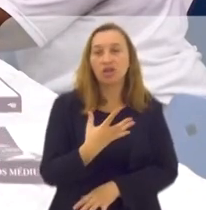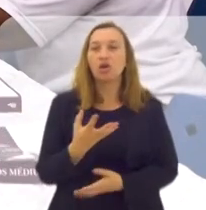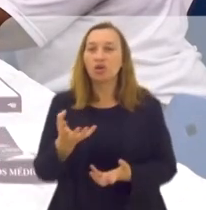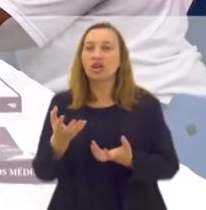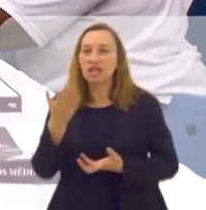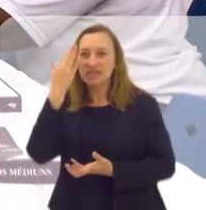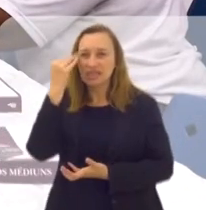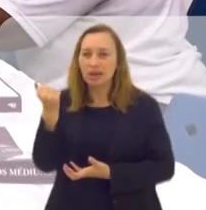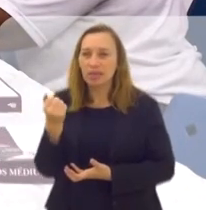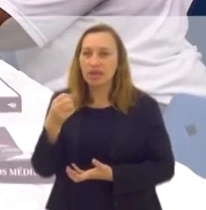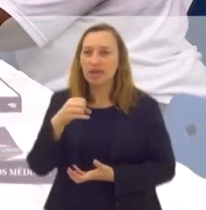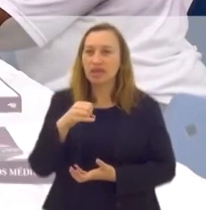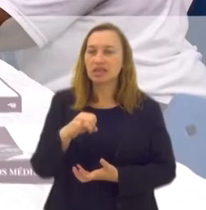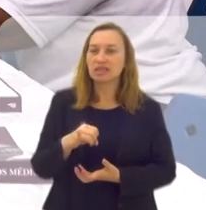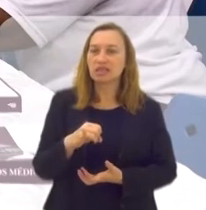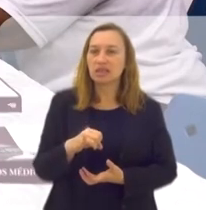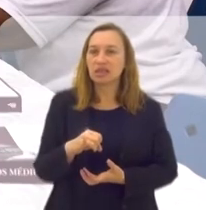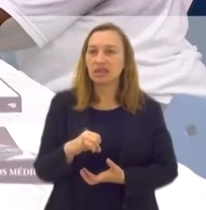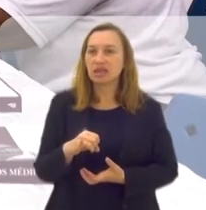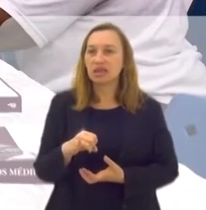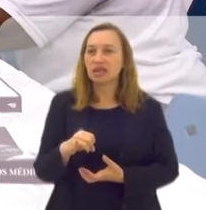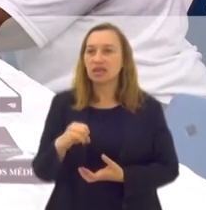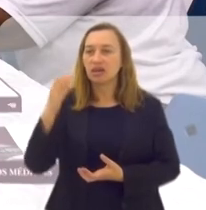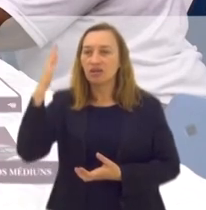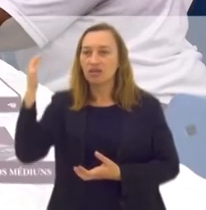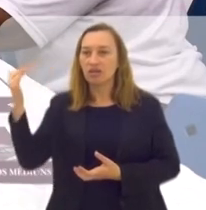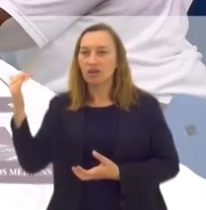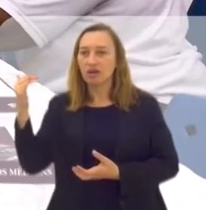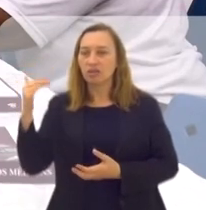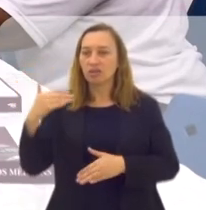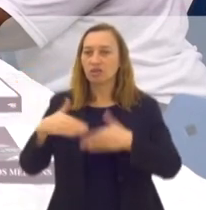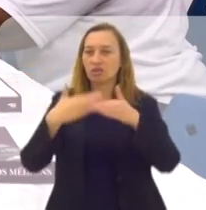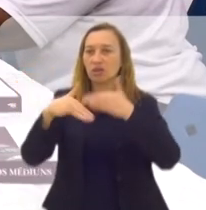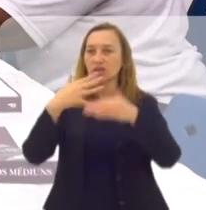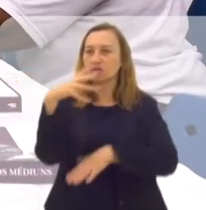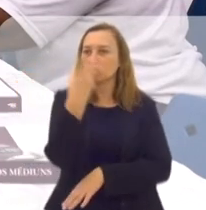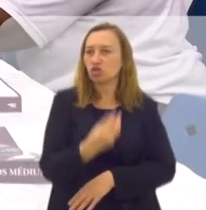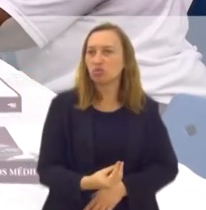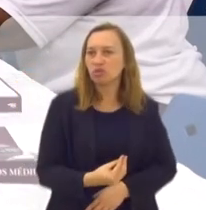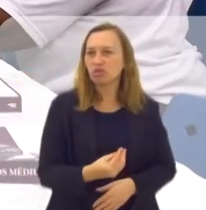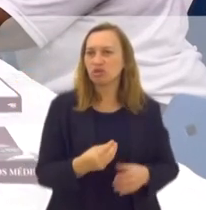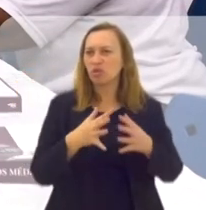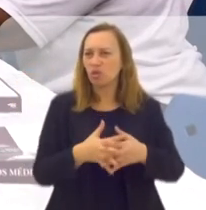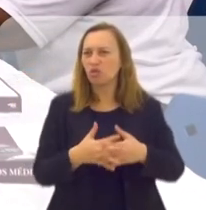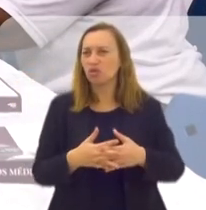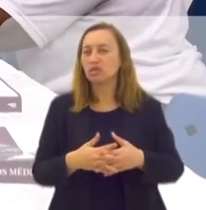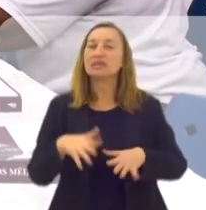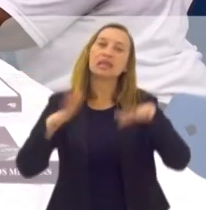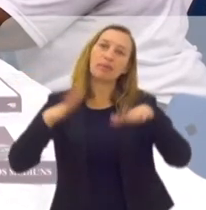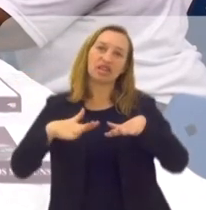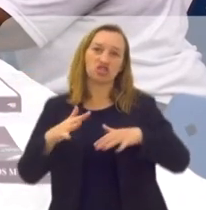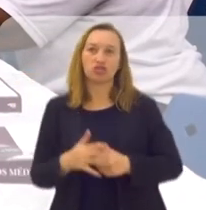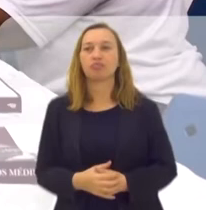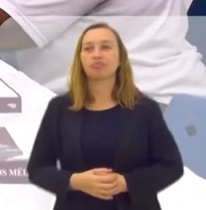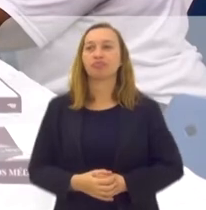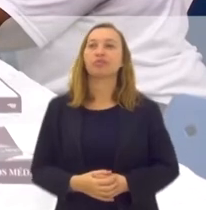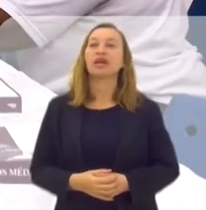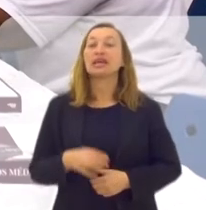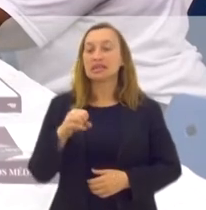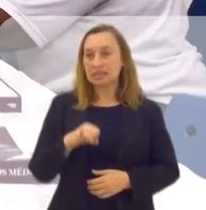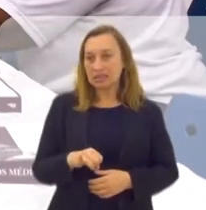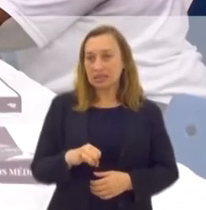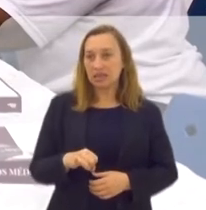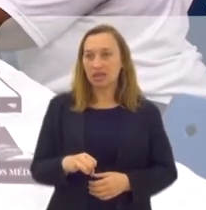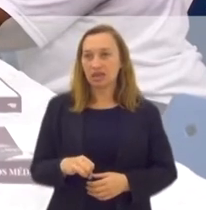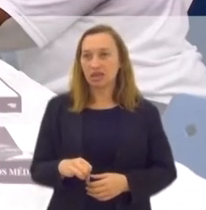bem a situação. Mas que eu queria saber se essa comoção popular atrapalha a evolução desse espírito.